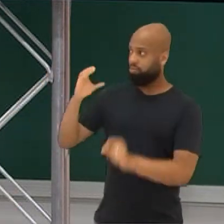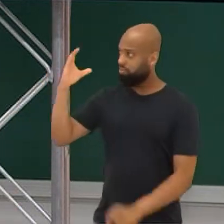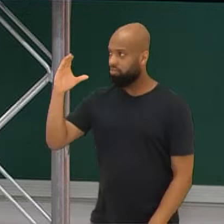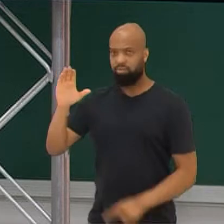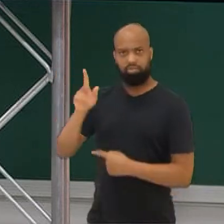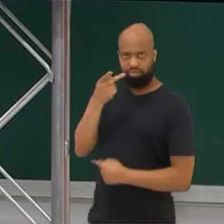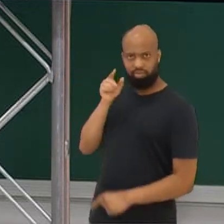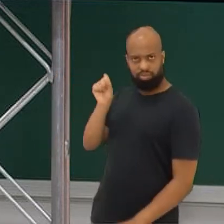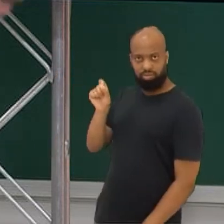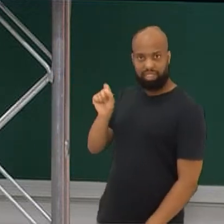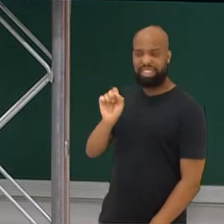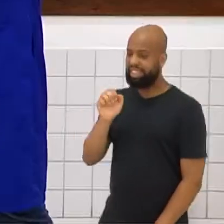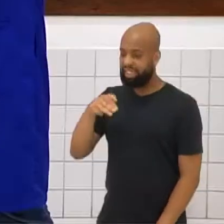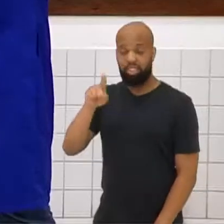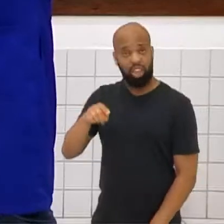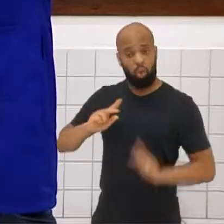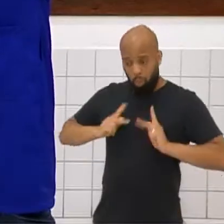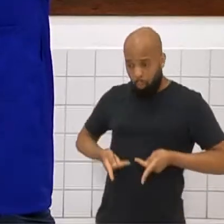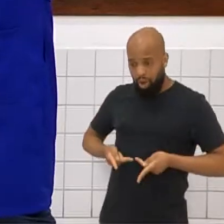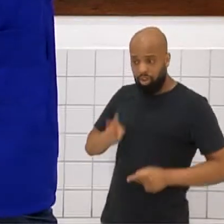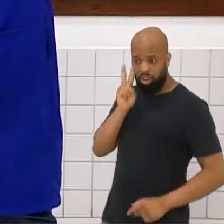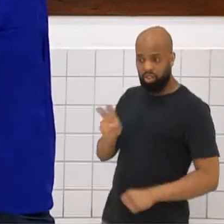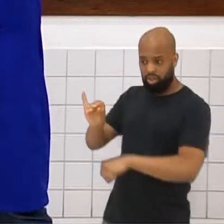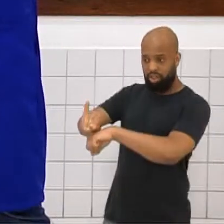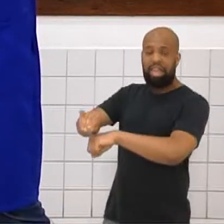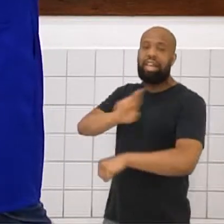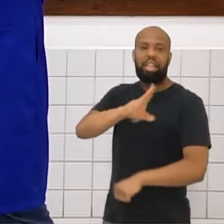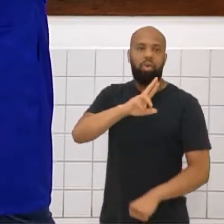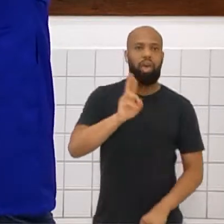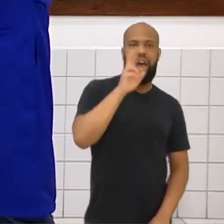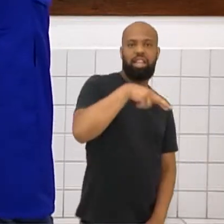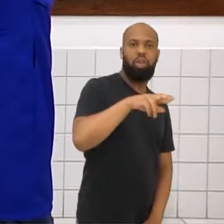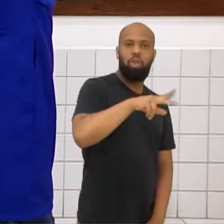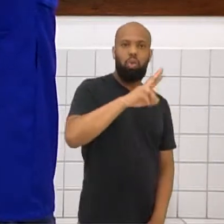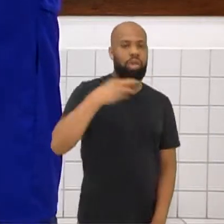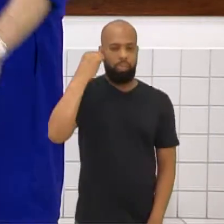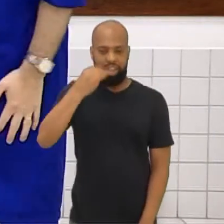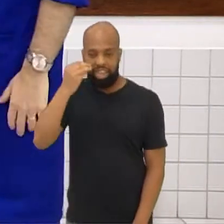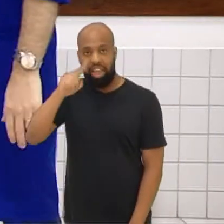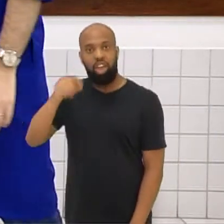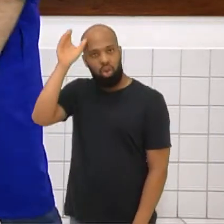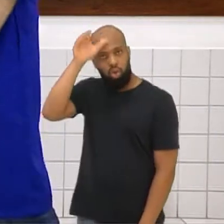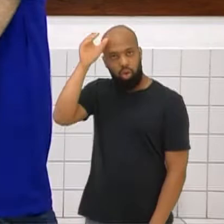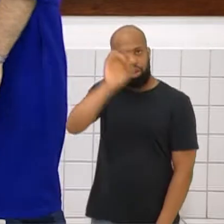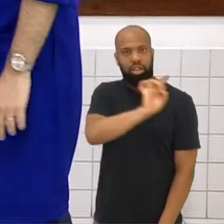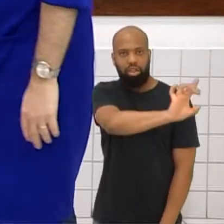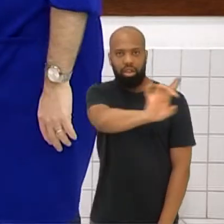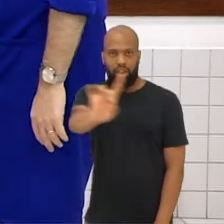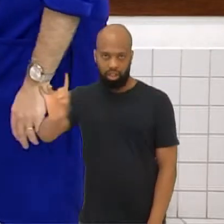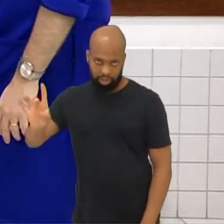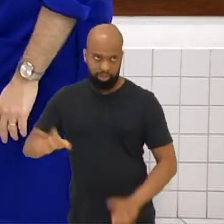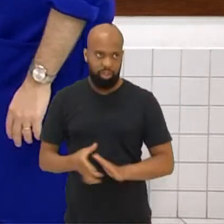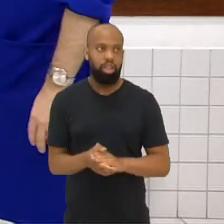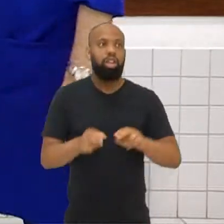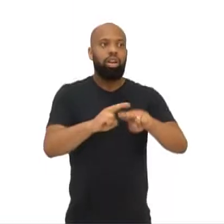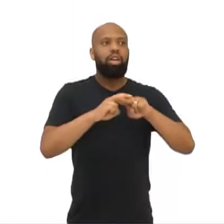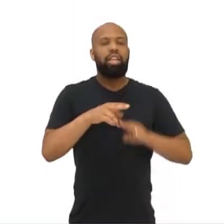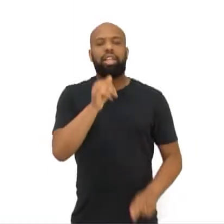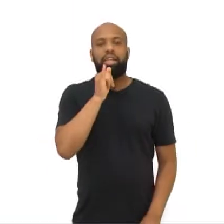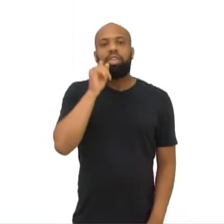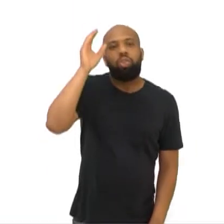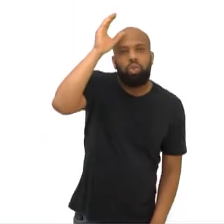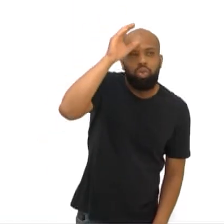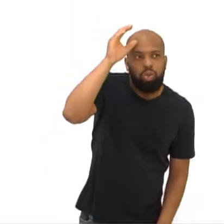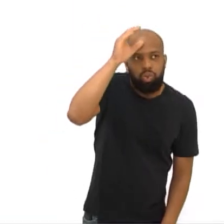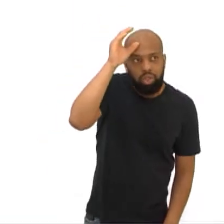ser humano que está olhando para o objeto. Não é mais nem a razão e nem a experiência, é a consciência do homem. Exato. Por isso, por exemplo, a